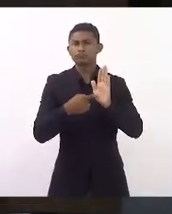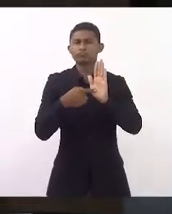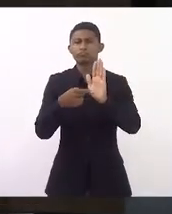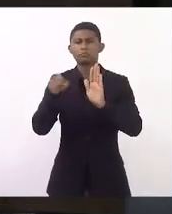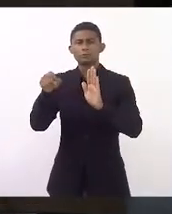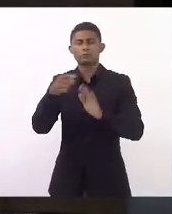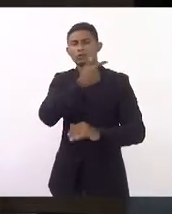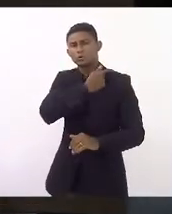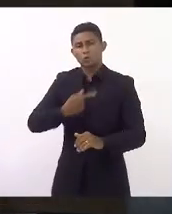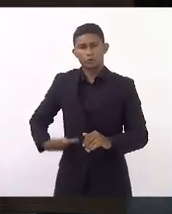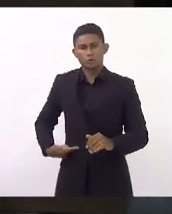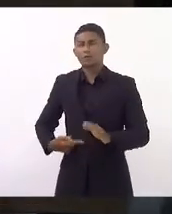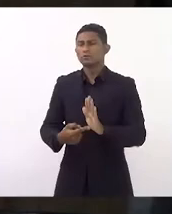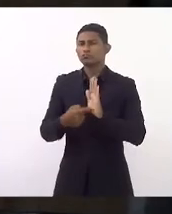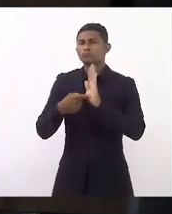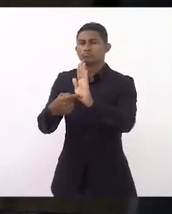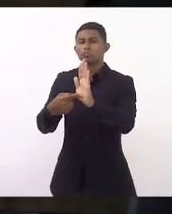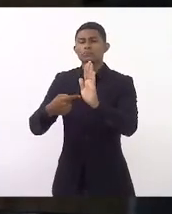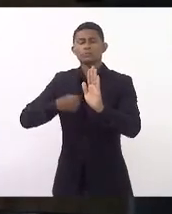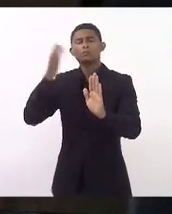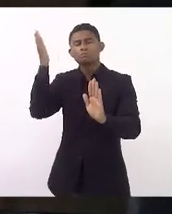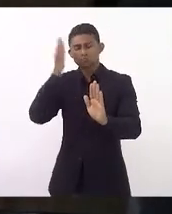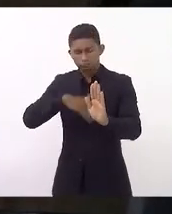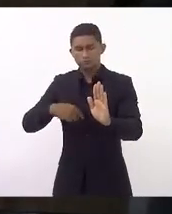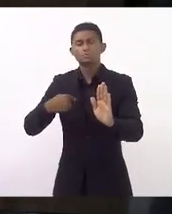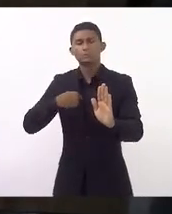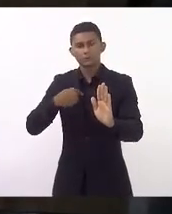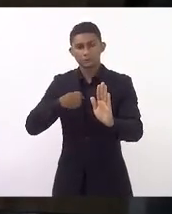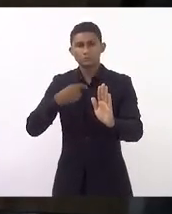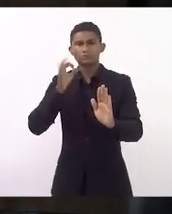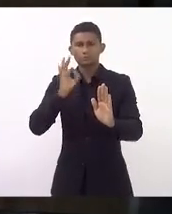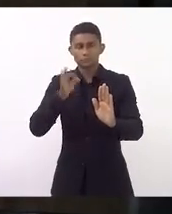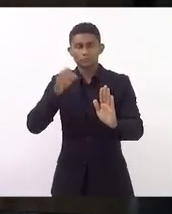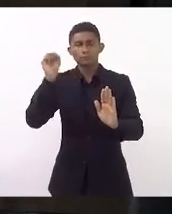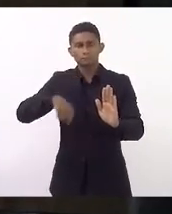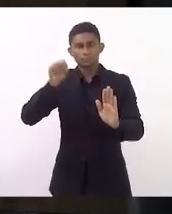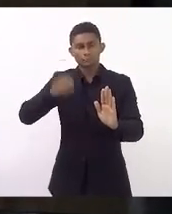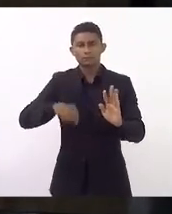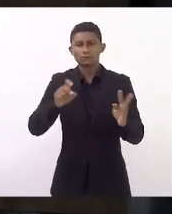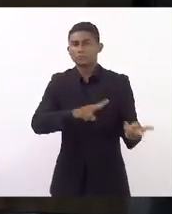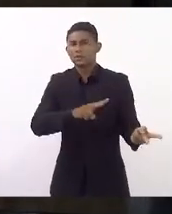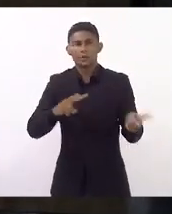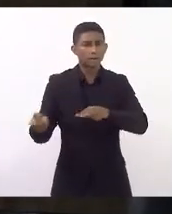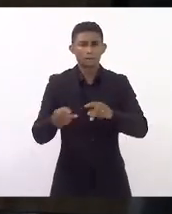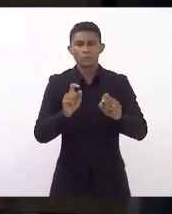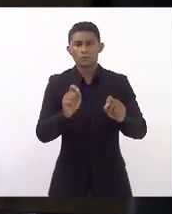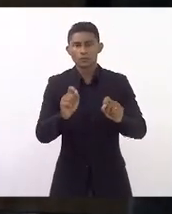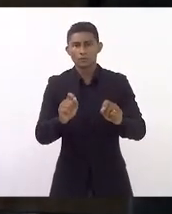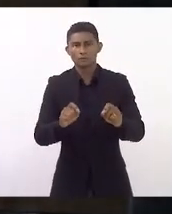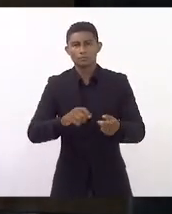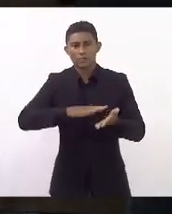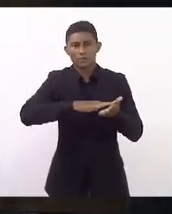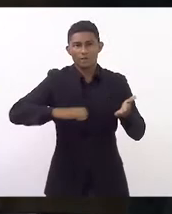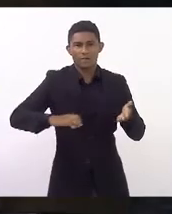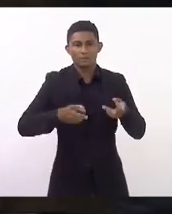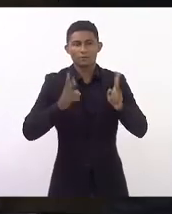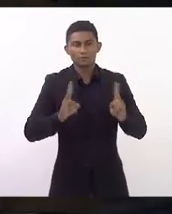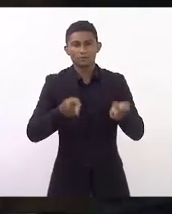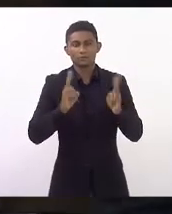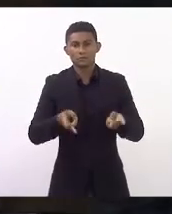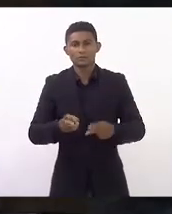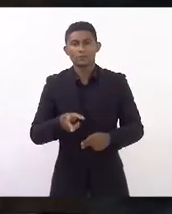governo o compromisso de que eu encaminharia pela manutenção do veto, seria caso o